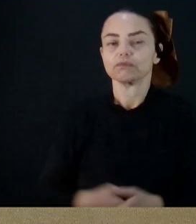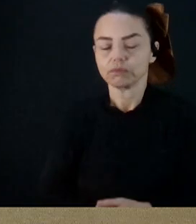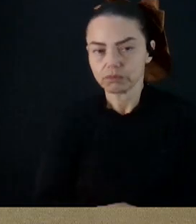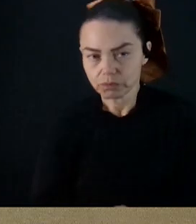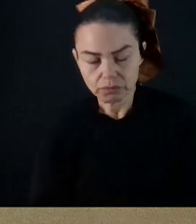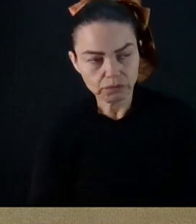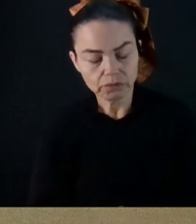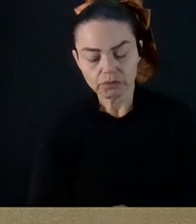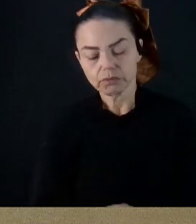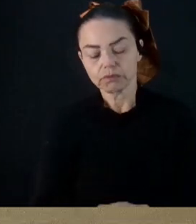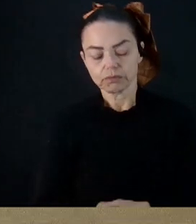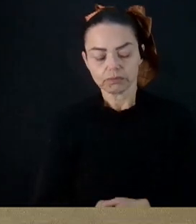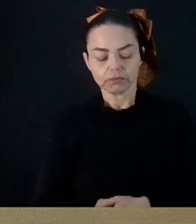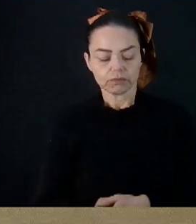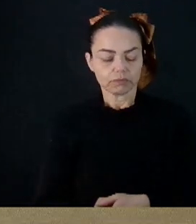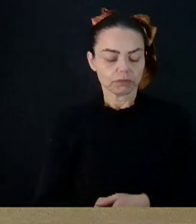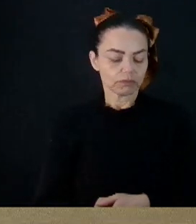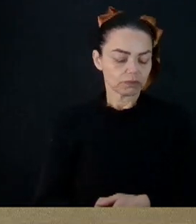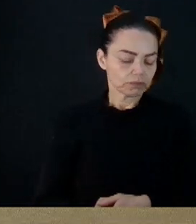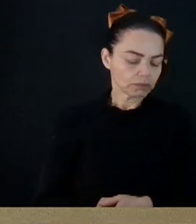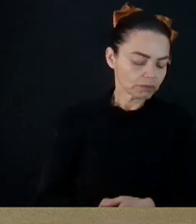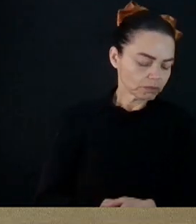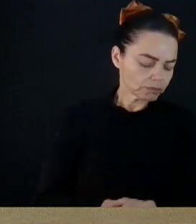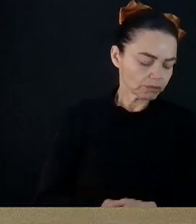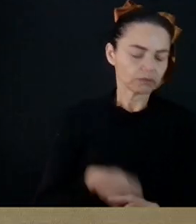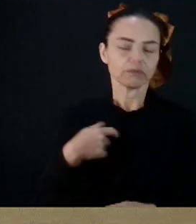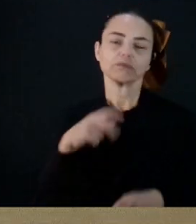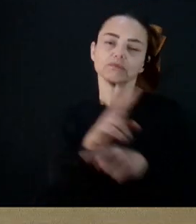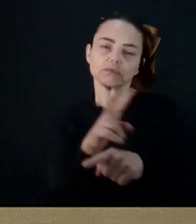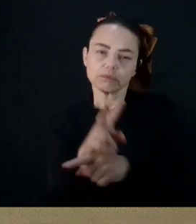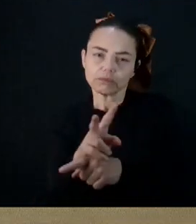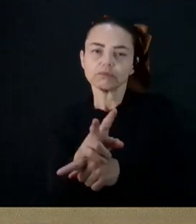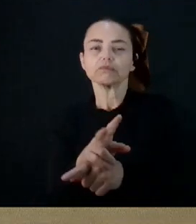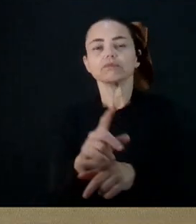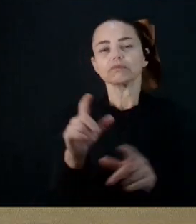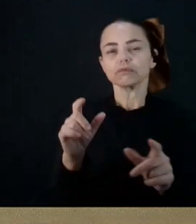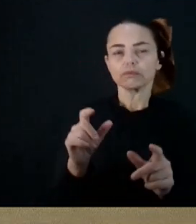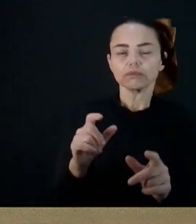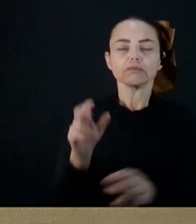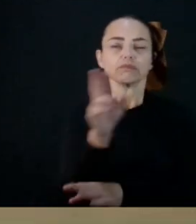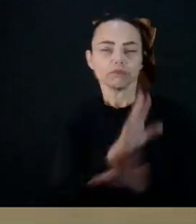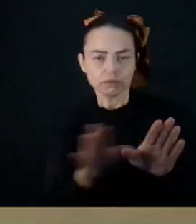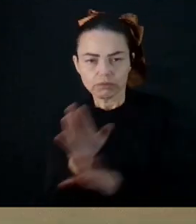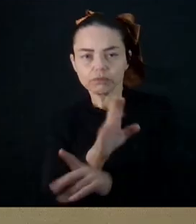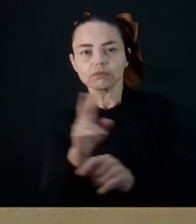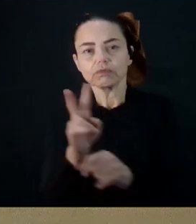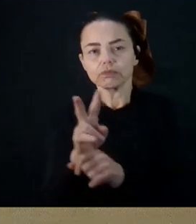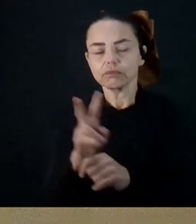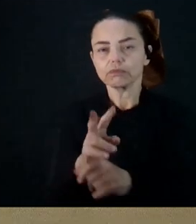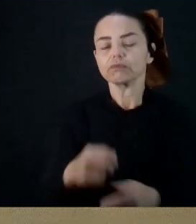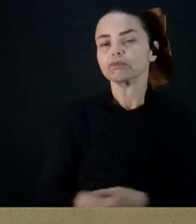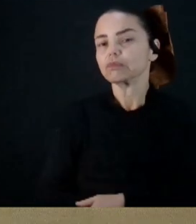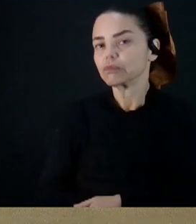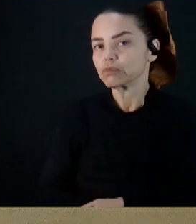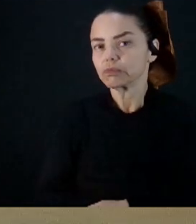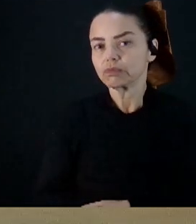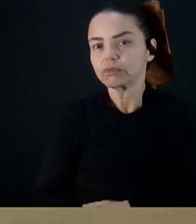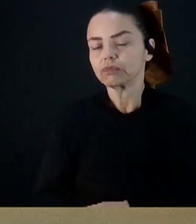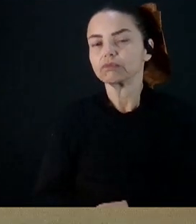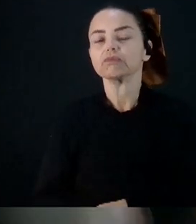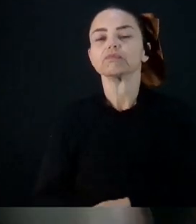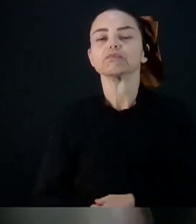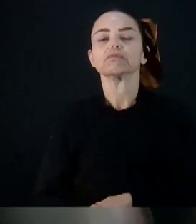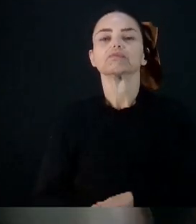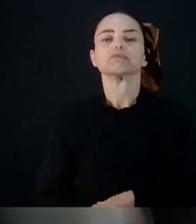brincar. Né? Então... Vamos cuidar mais um pouquinho, né? Vamos cuidar mais um pouquinho, né? Espera um pouquinho, né? Porque numa